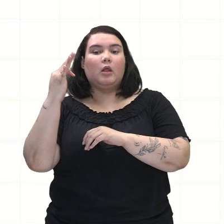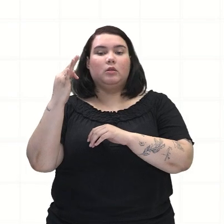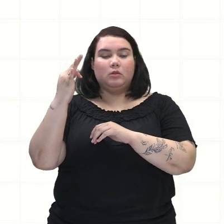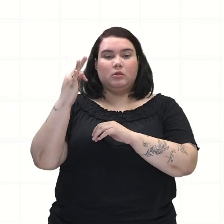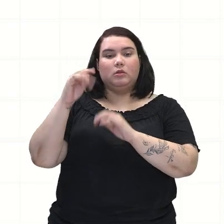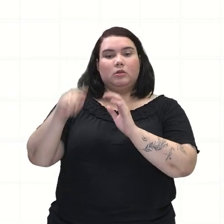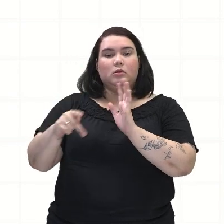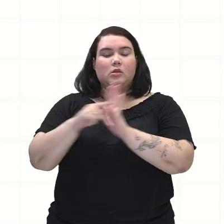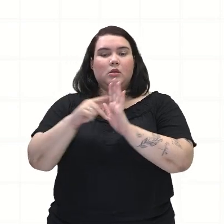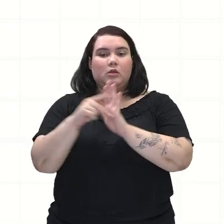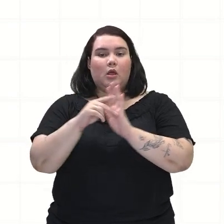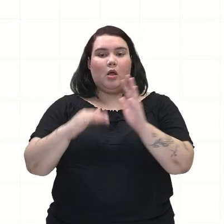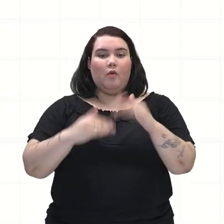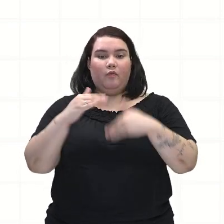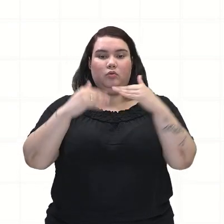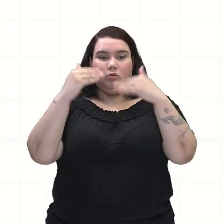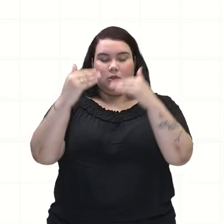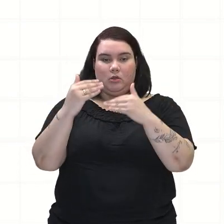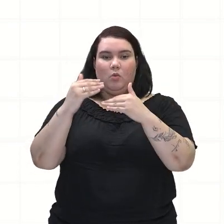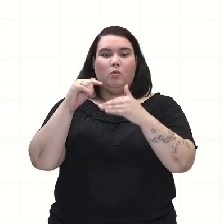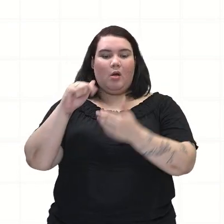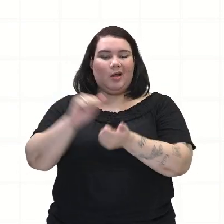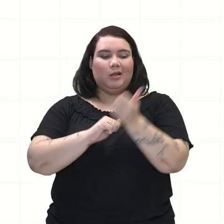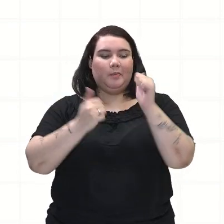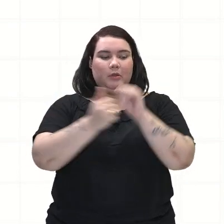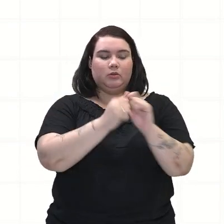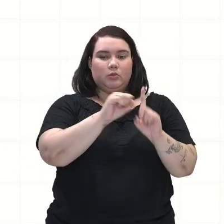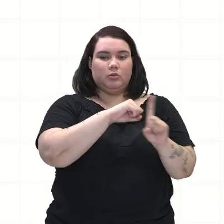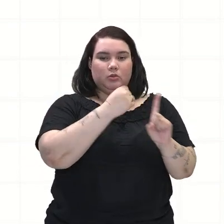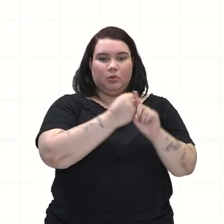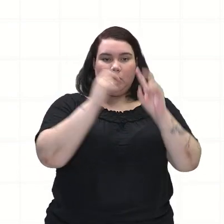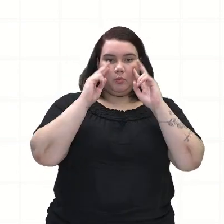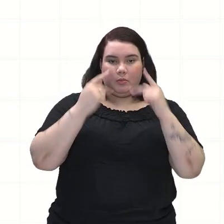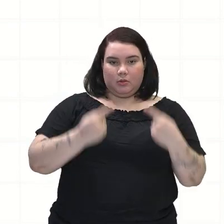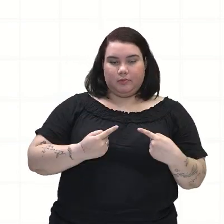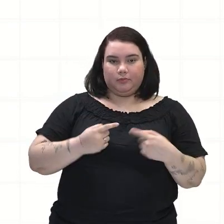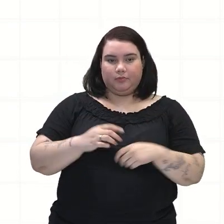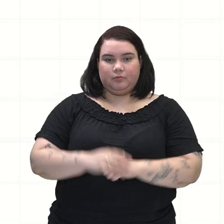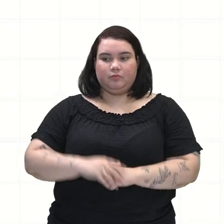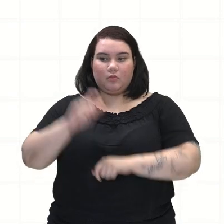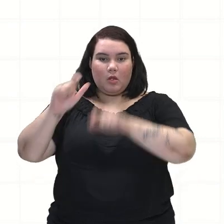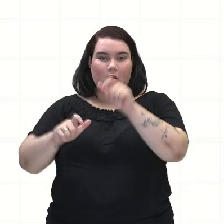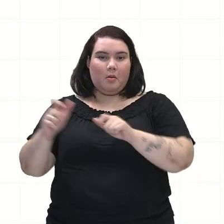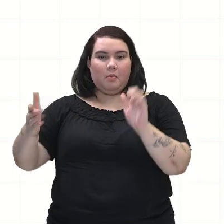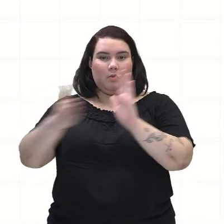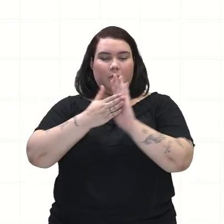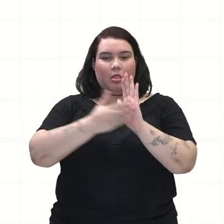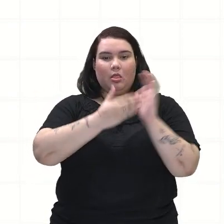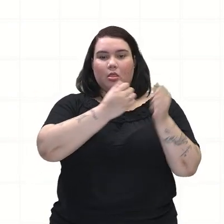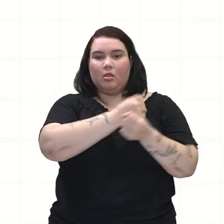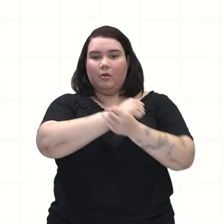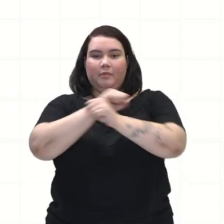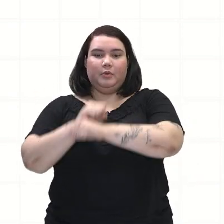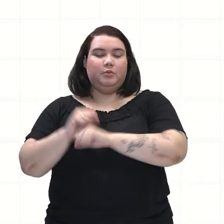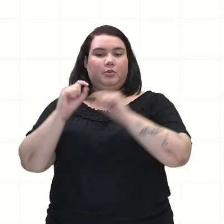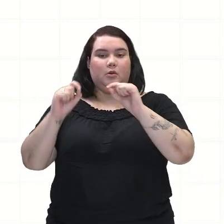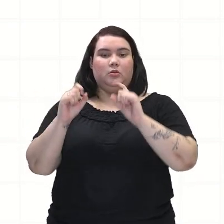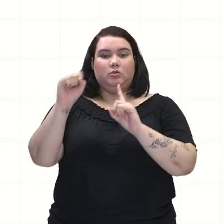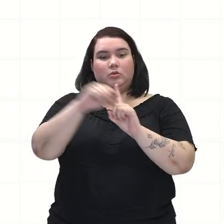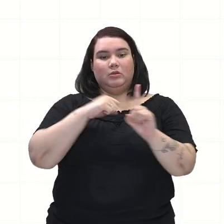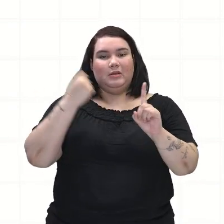à sociedade humana. Seus proponentes defendiam que a